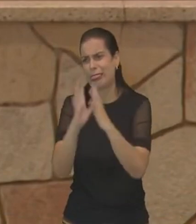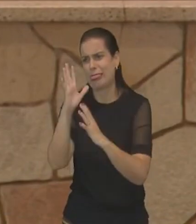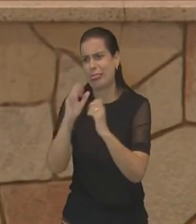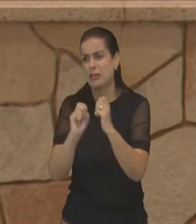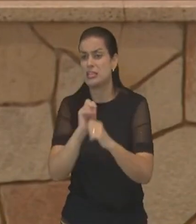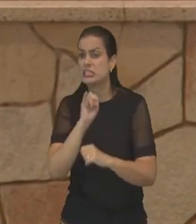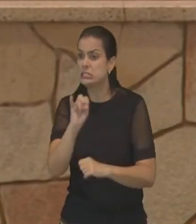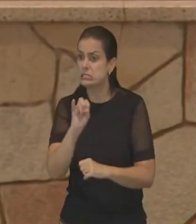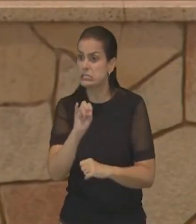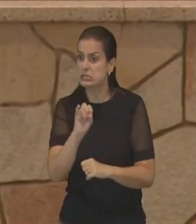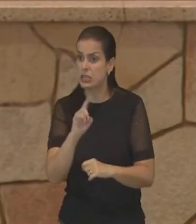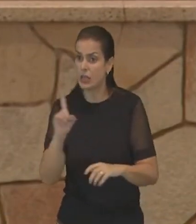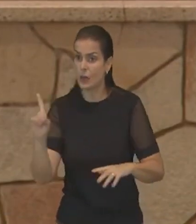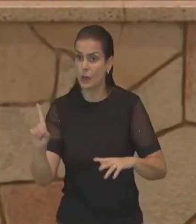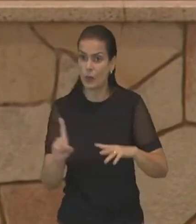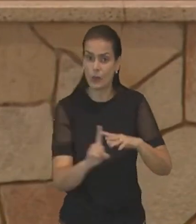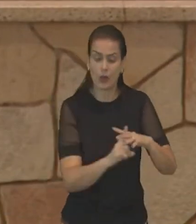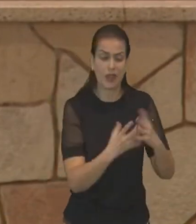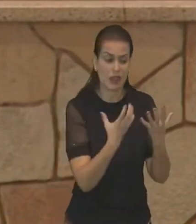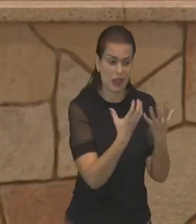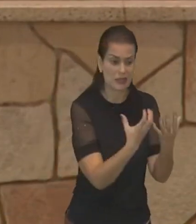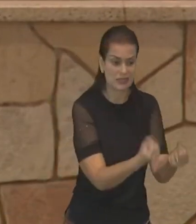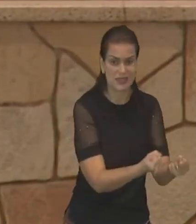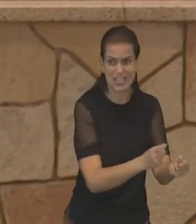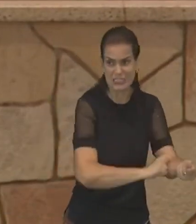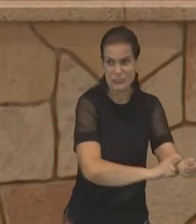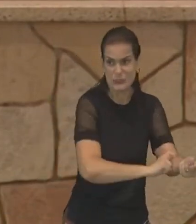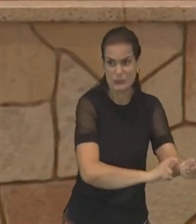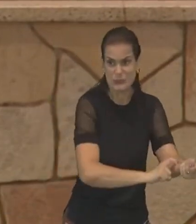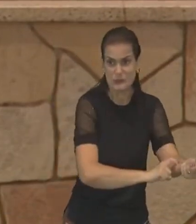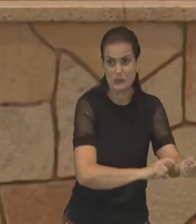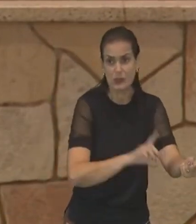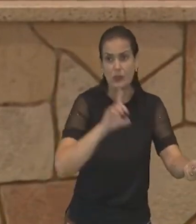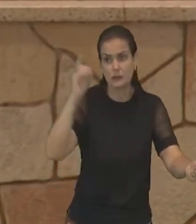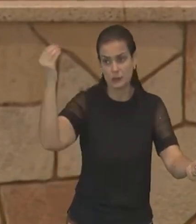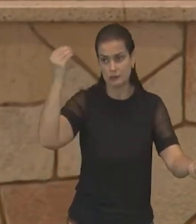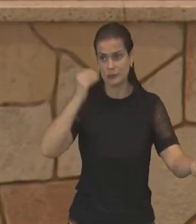ira. E Deus teve compaixão, queridos.